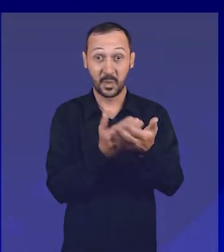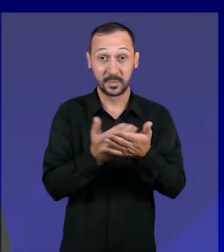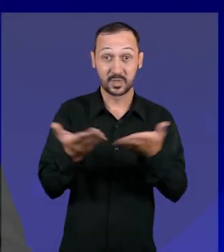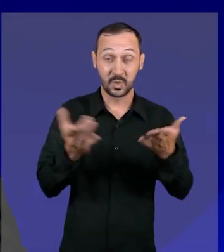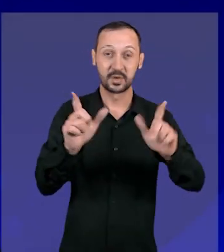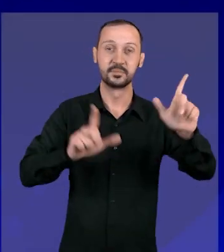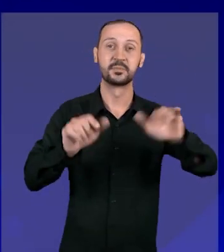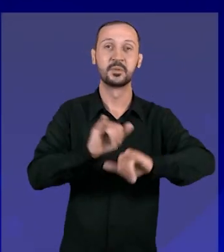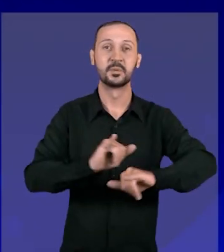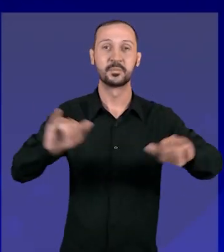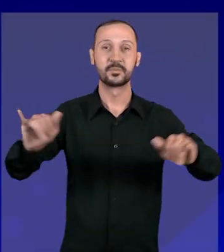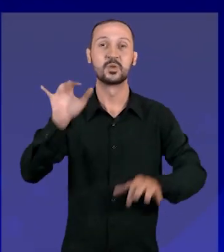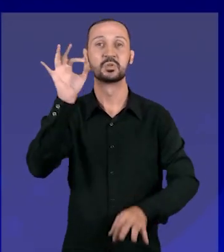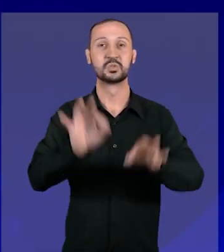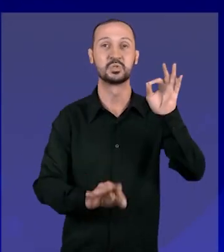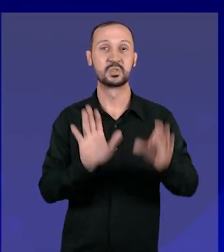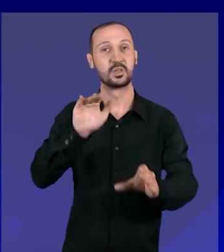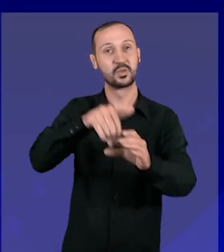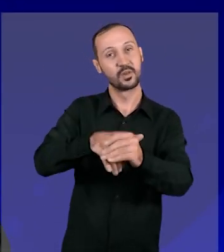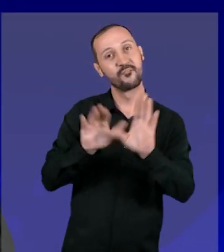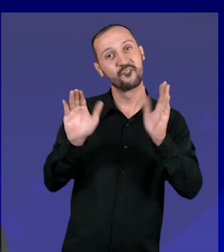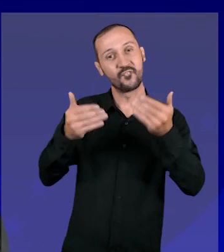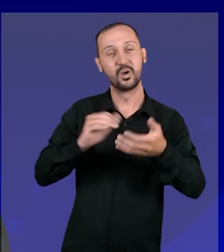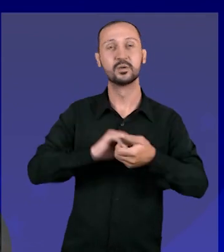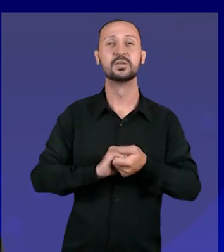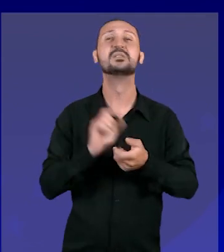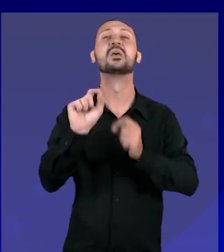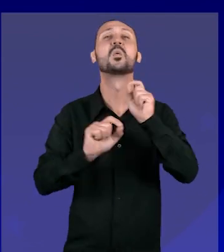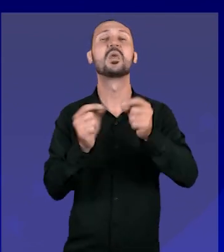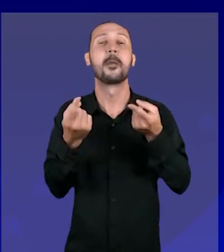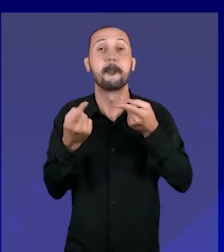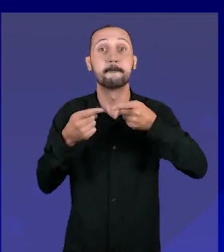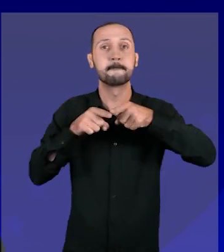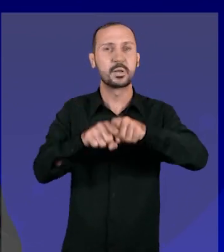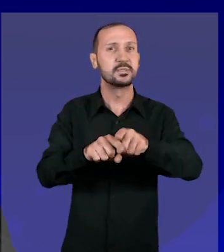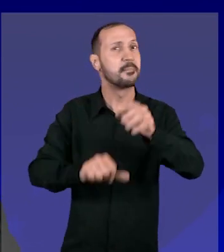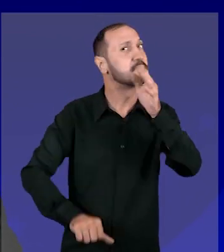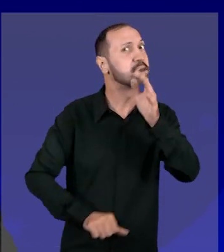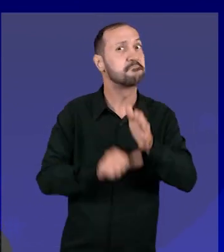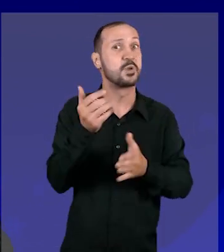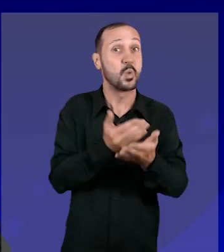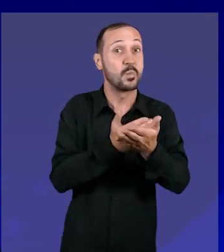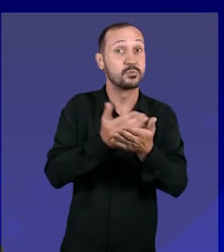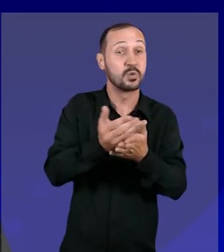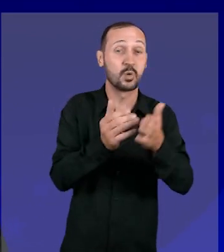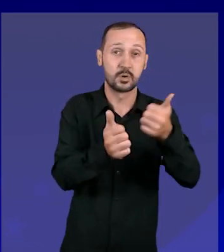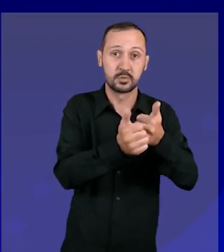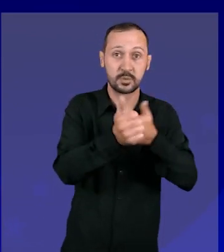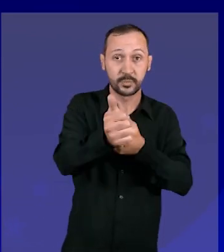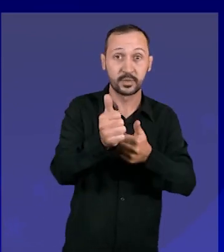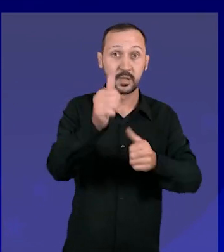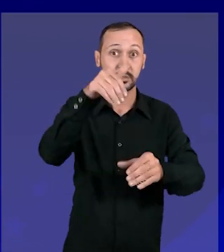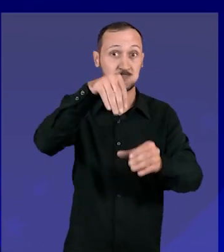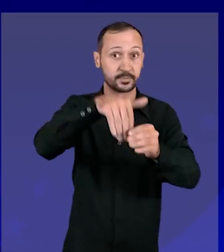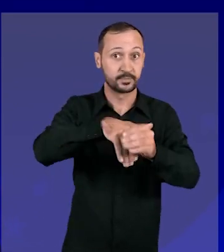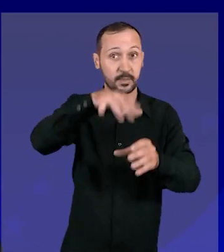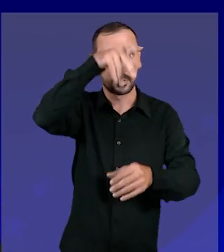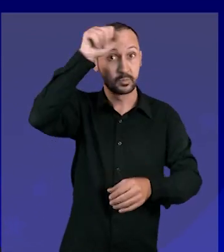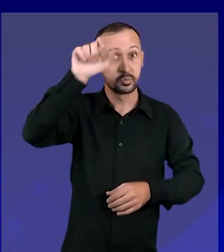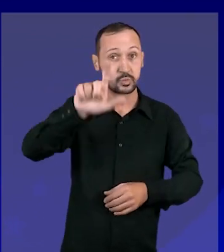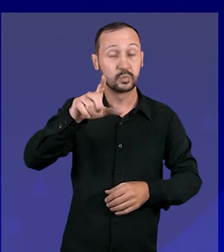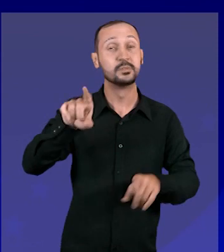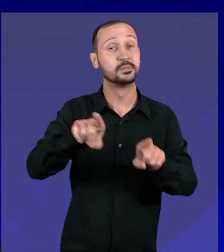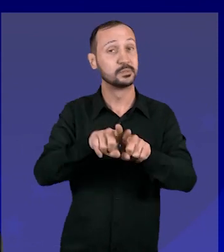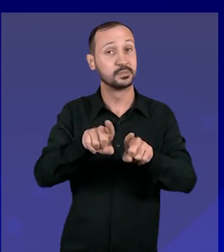Oi, tudo bem? Começa agora o programa Justiça Eleitoral em Foco, fruto de uma parceria inédita firmada entre o Tribunal Regional Eleitoral de